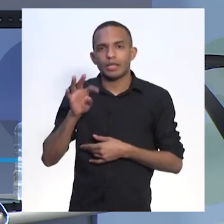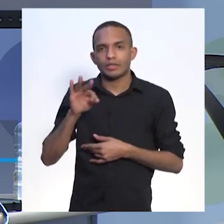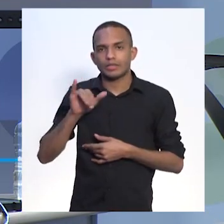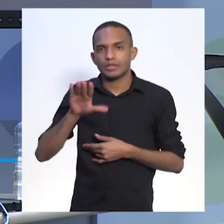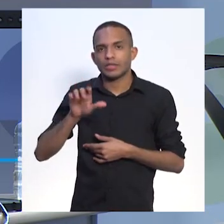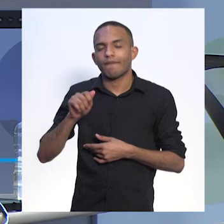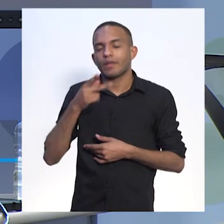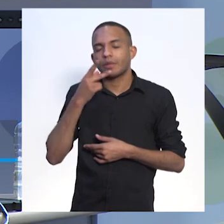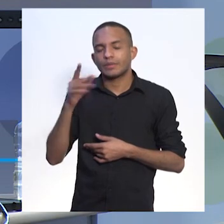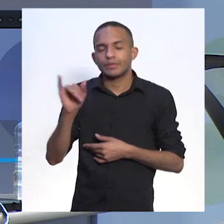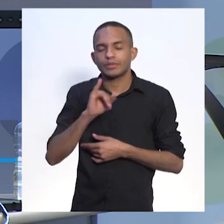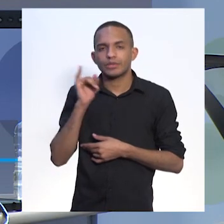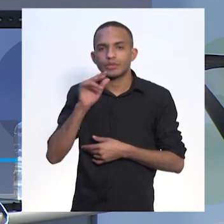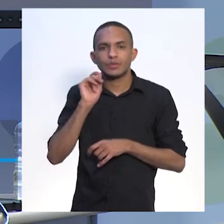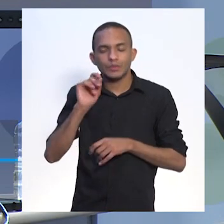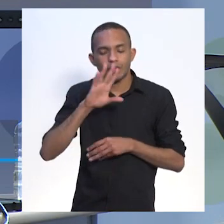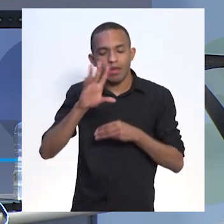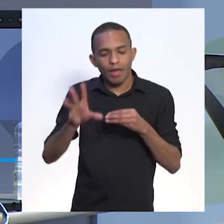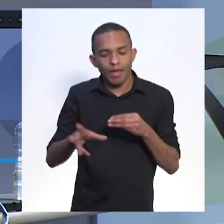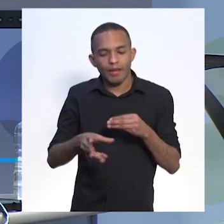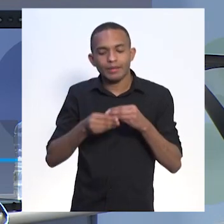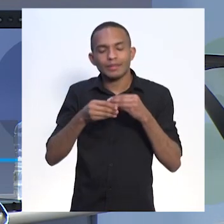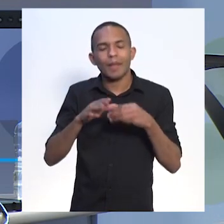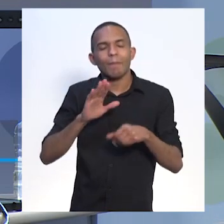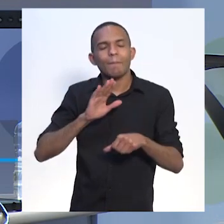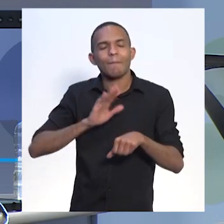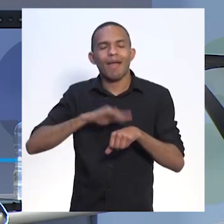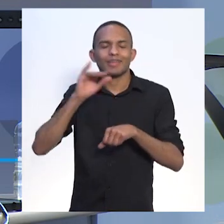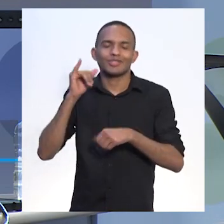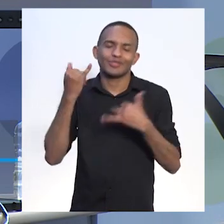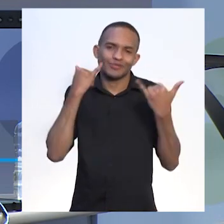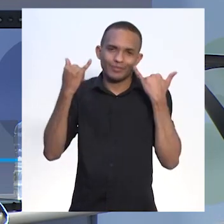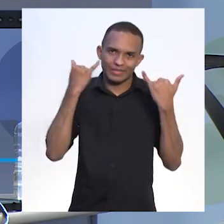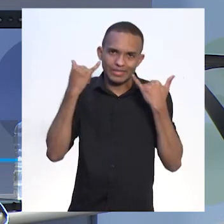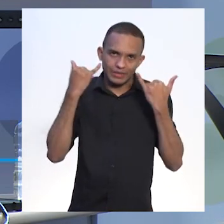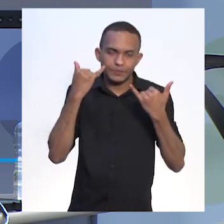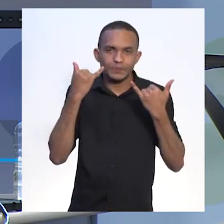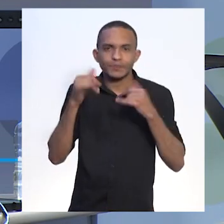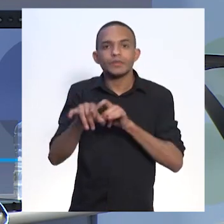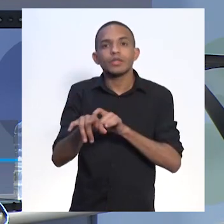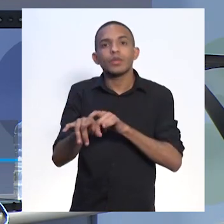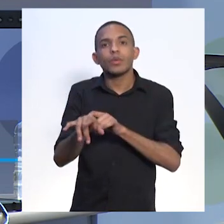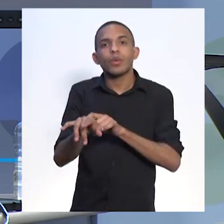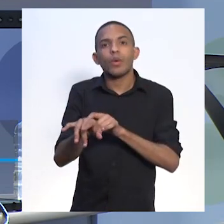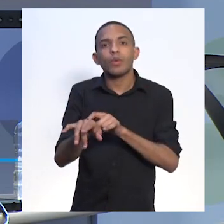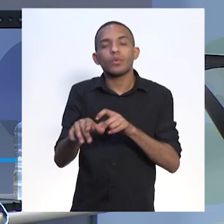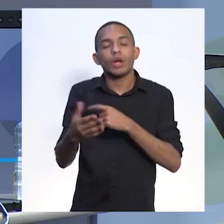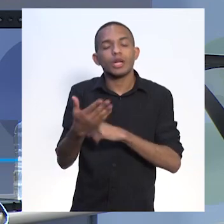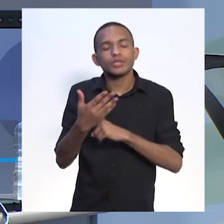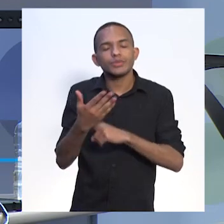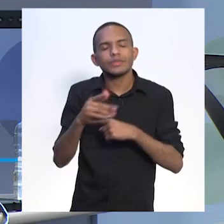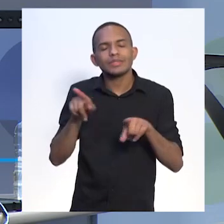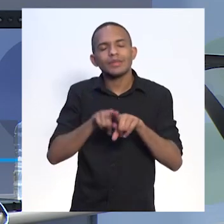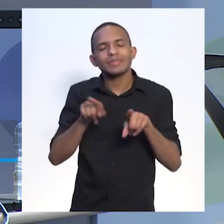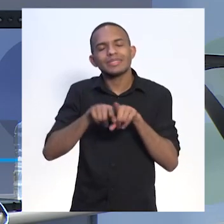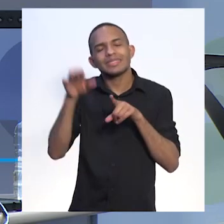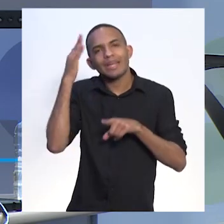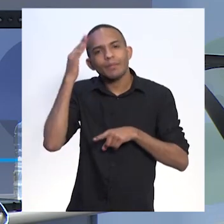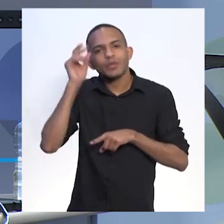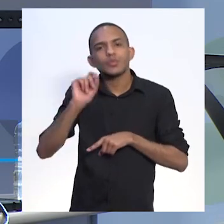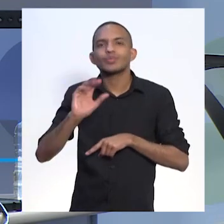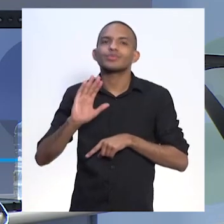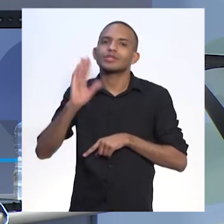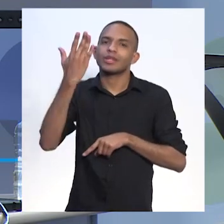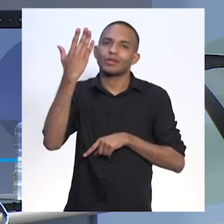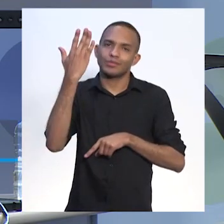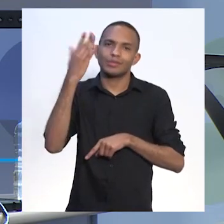importante, né? A questão de acrescenta mais informações. Então, o título auxiliar nos ajuda também a entender o que vai acontecer ali, o que eles